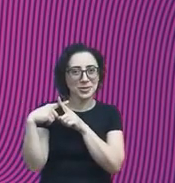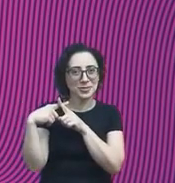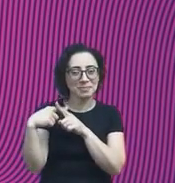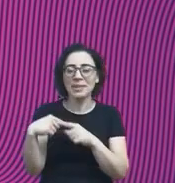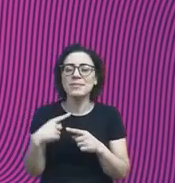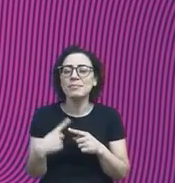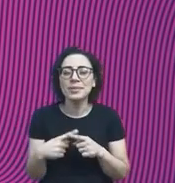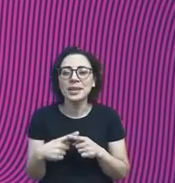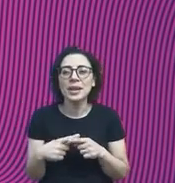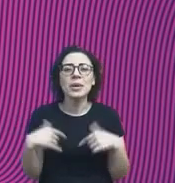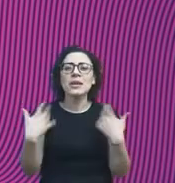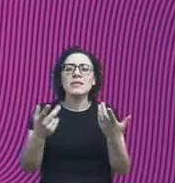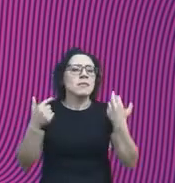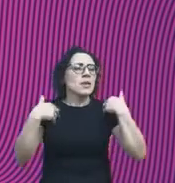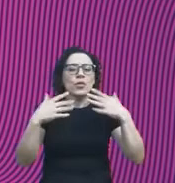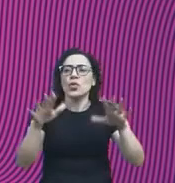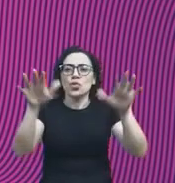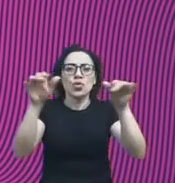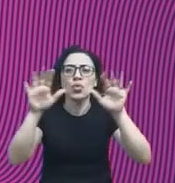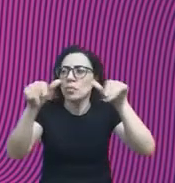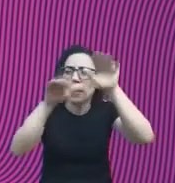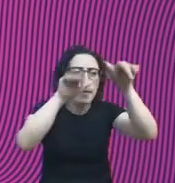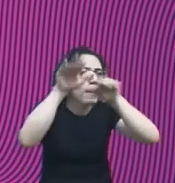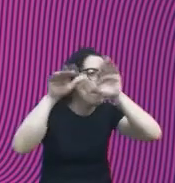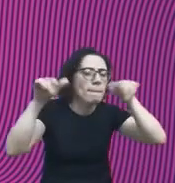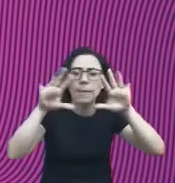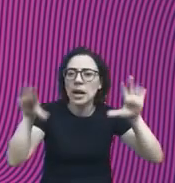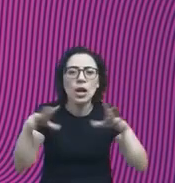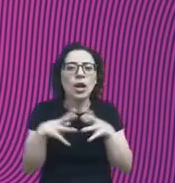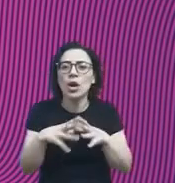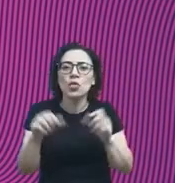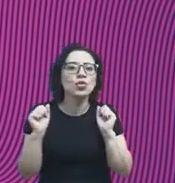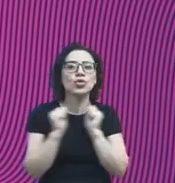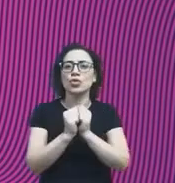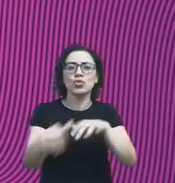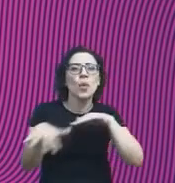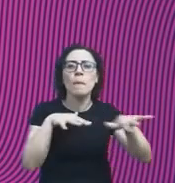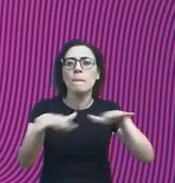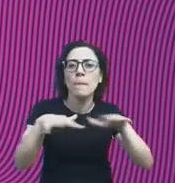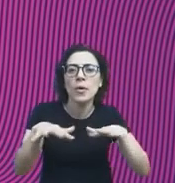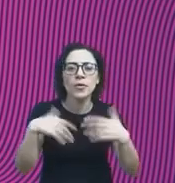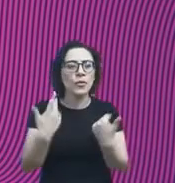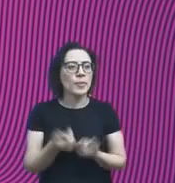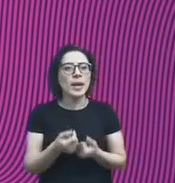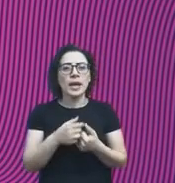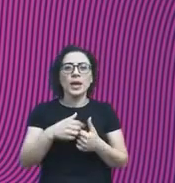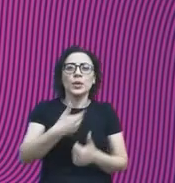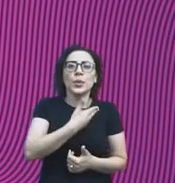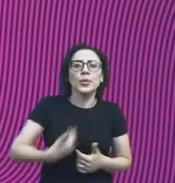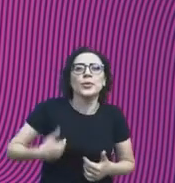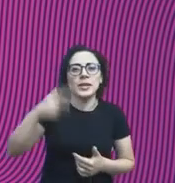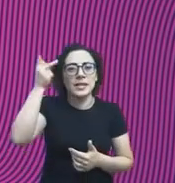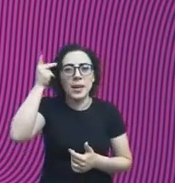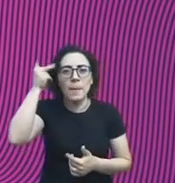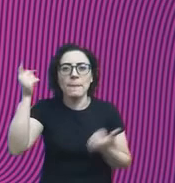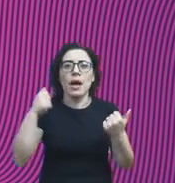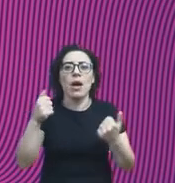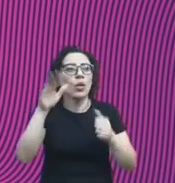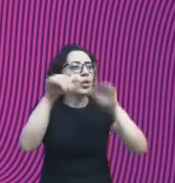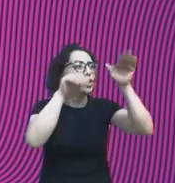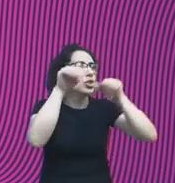Paulo, consegue reverter alguma coisa, faz um movimento no judiciário, consegue fazer um momento lá no Congresso Nacional,